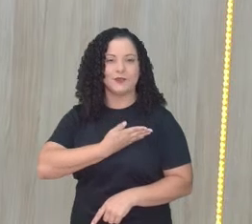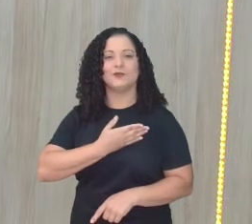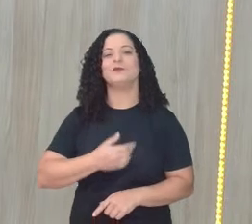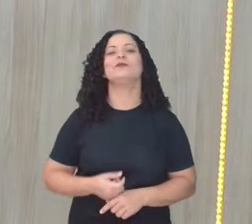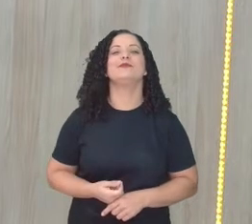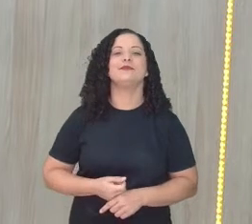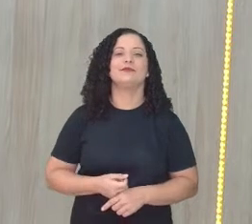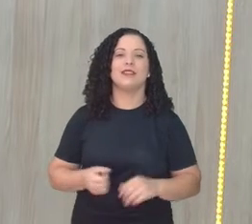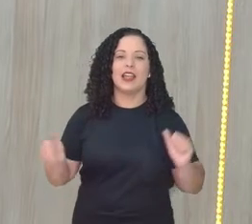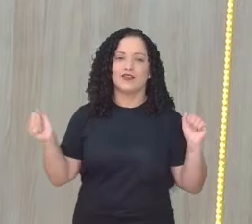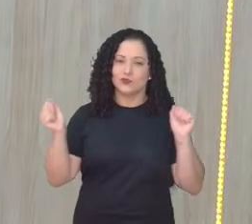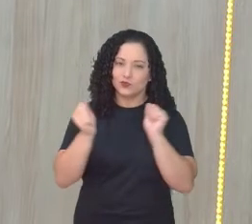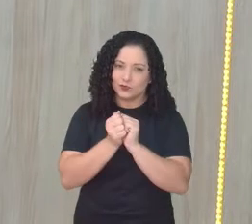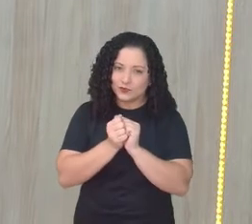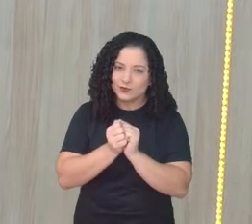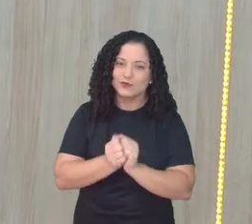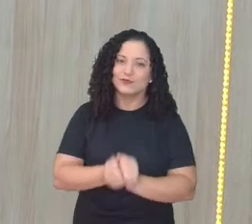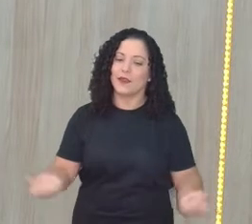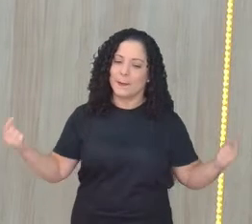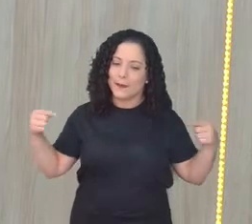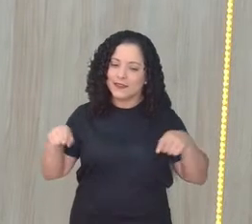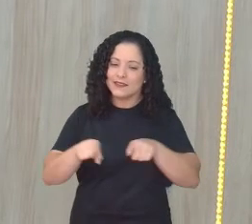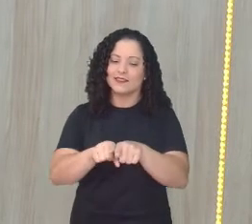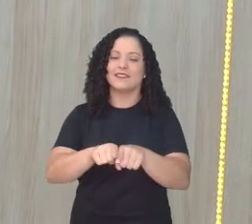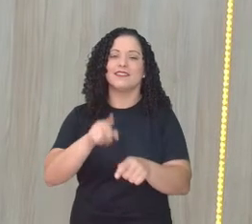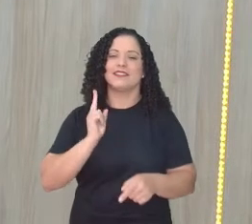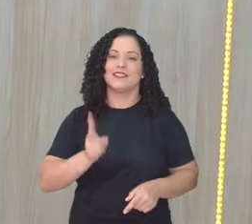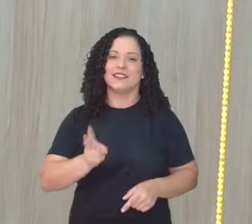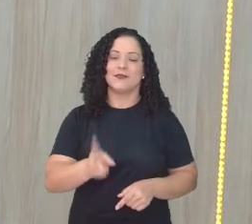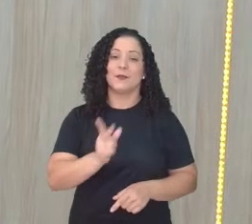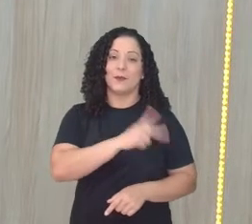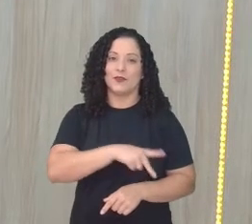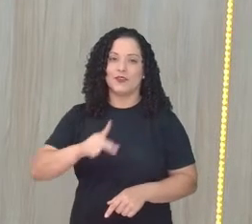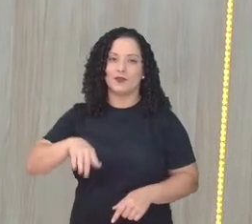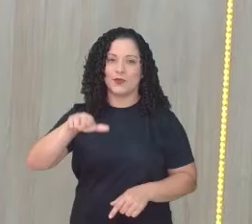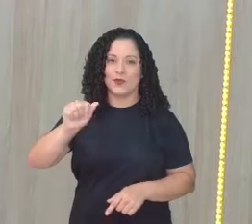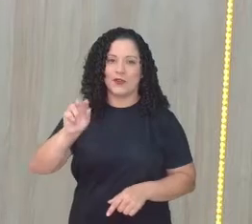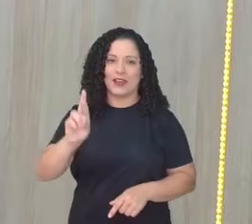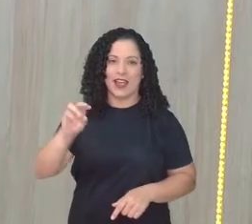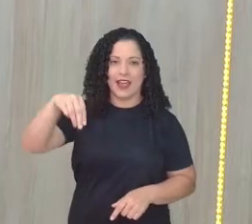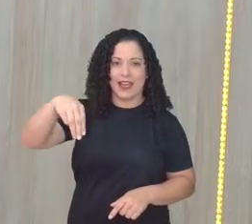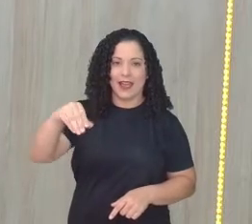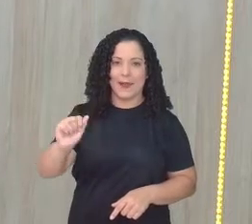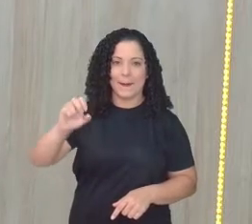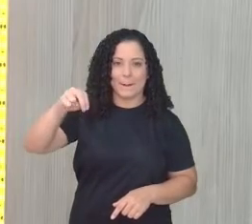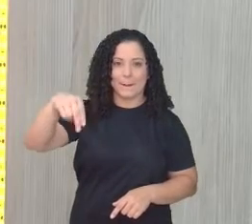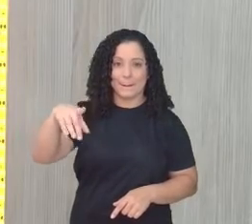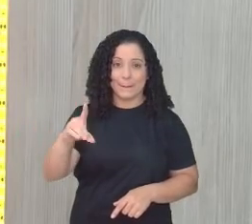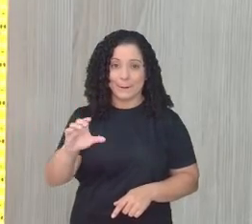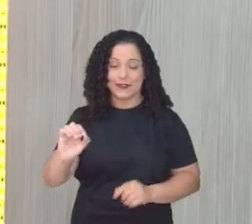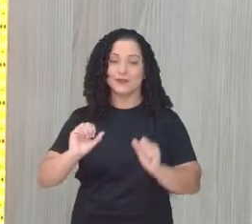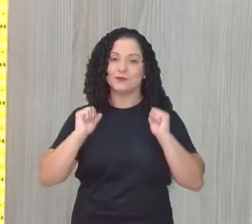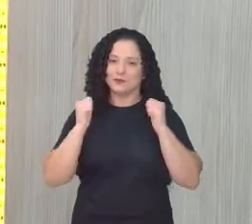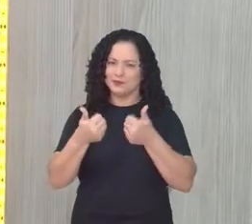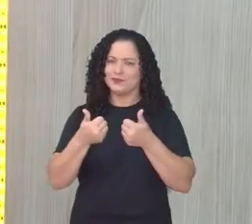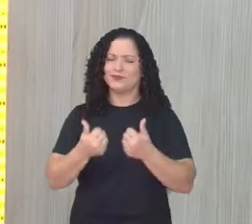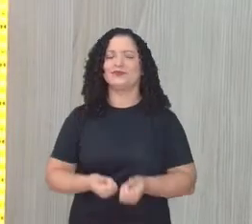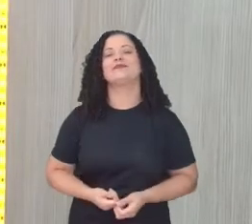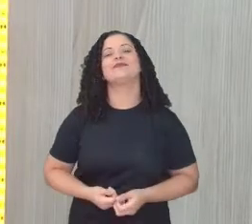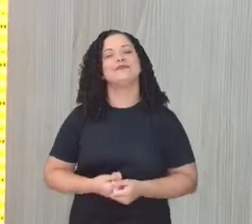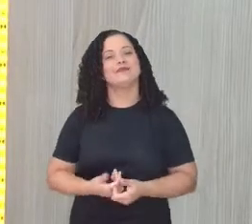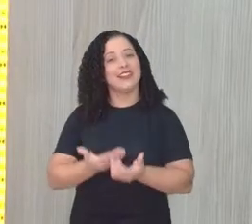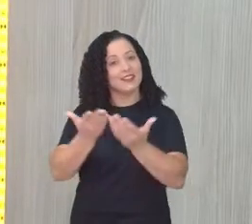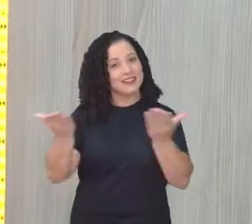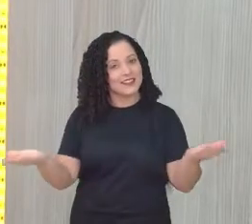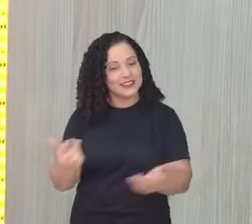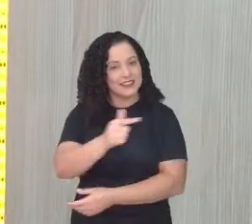querido companheiro ilustre aqui, o professor Armando. E aí, professor, de boa? Fala, Luciano, tudo bom?